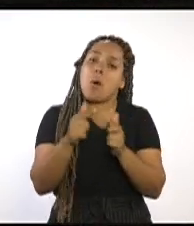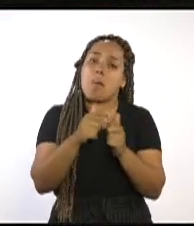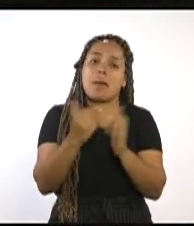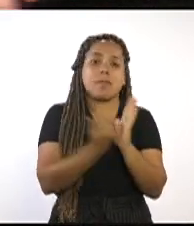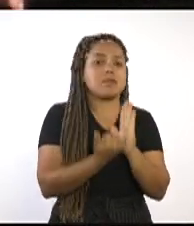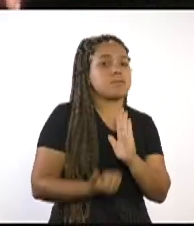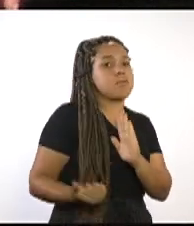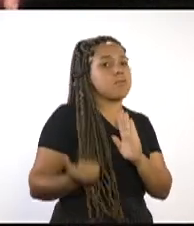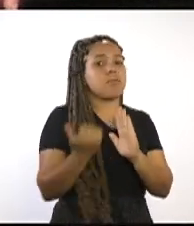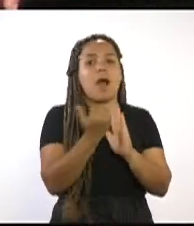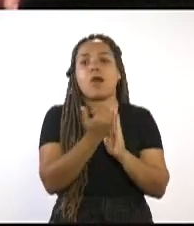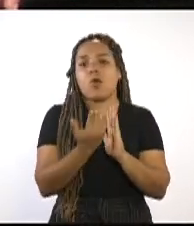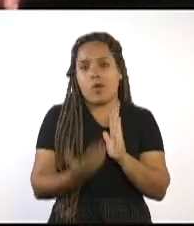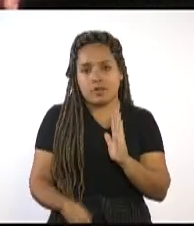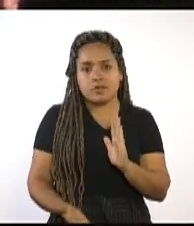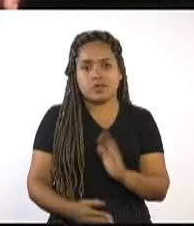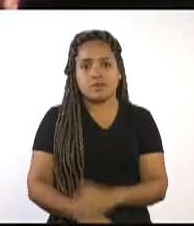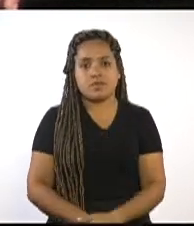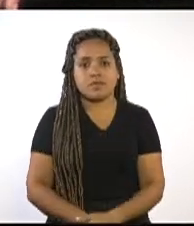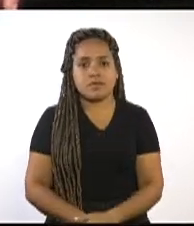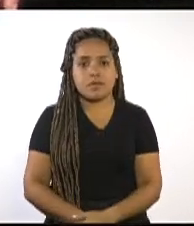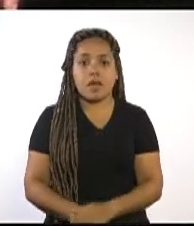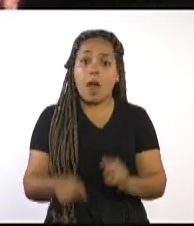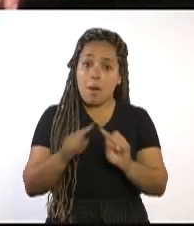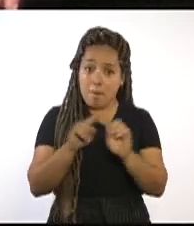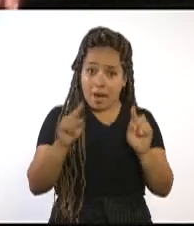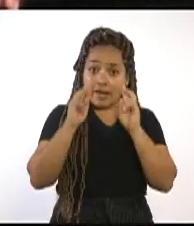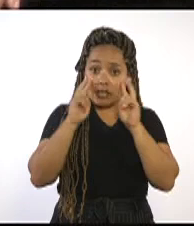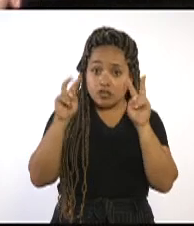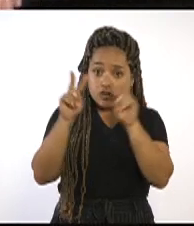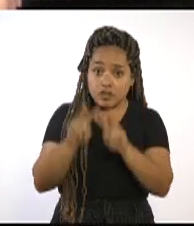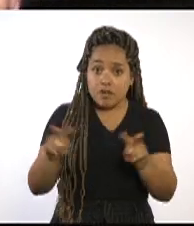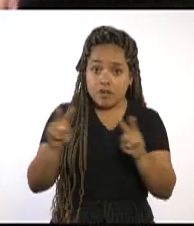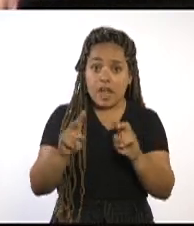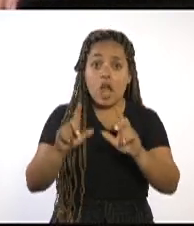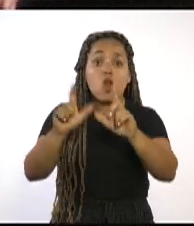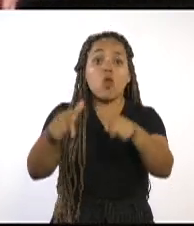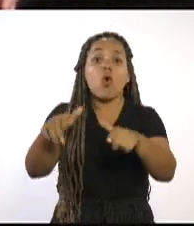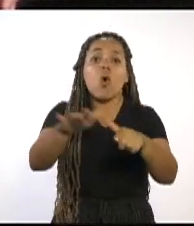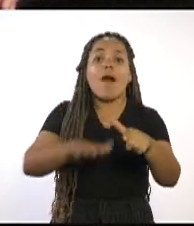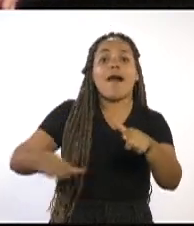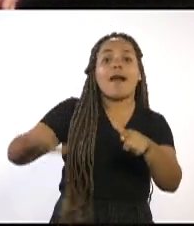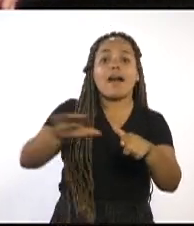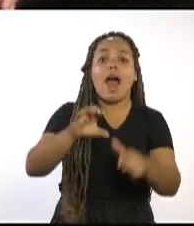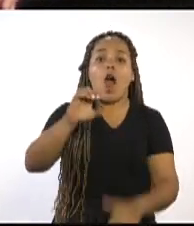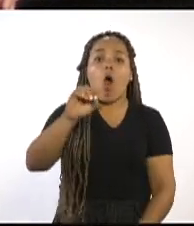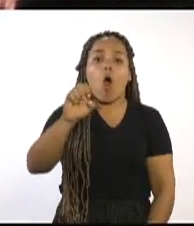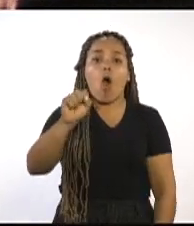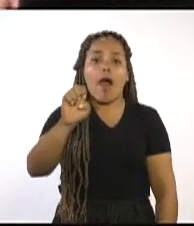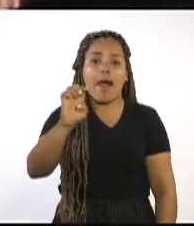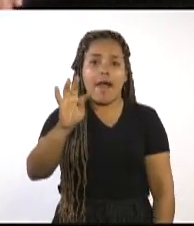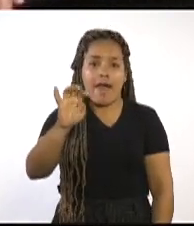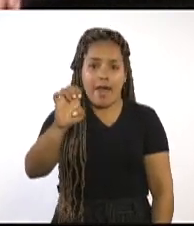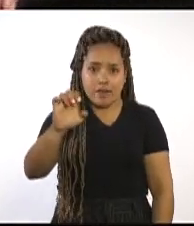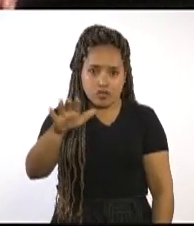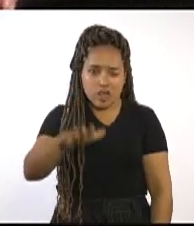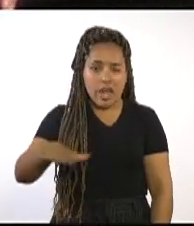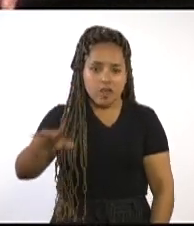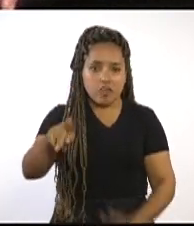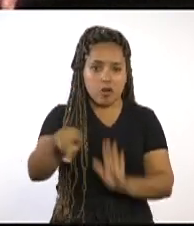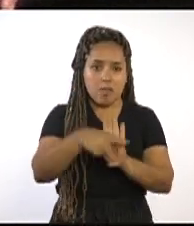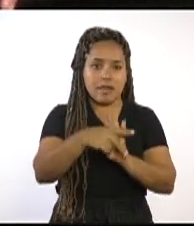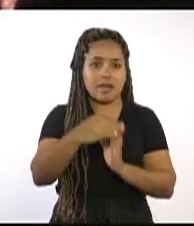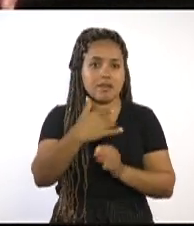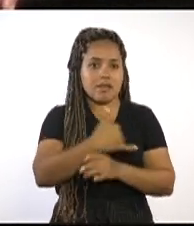Mas se olharmos lá para a Zona Oeste da cidade do Rio de Janeiro, região